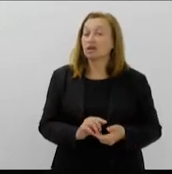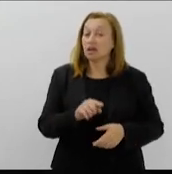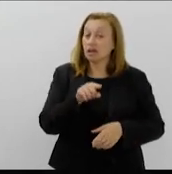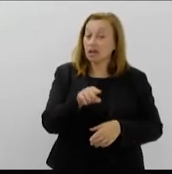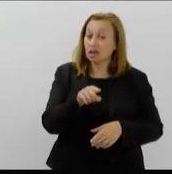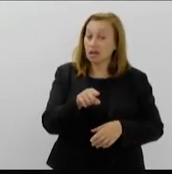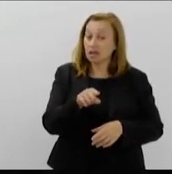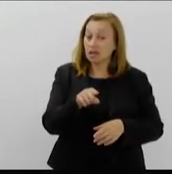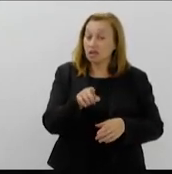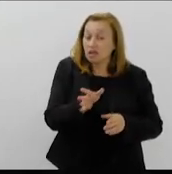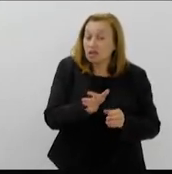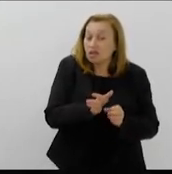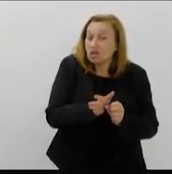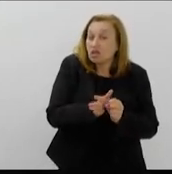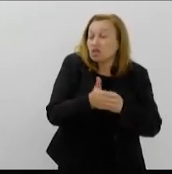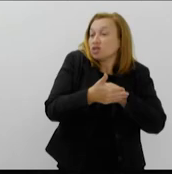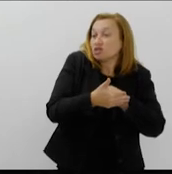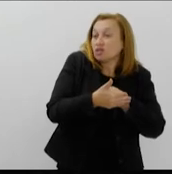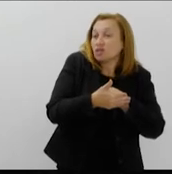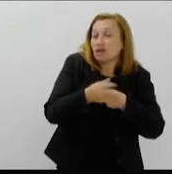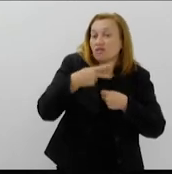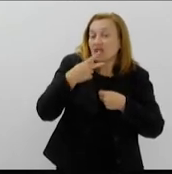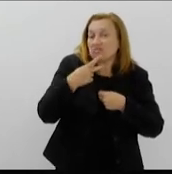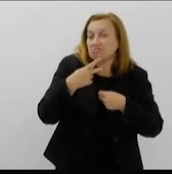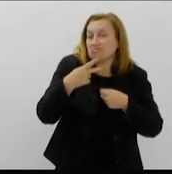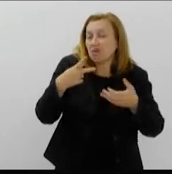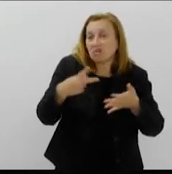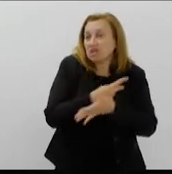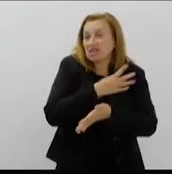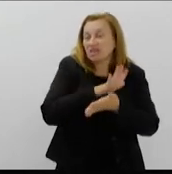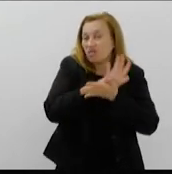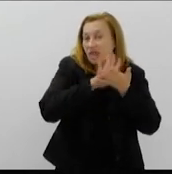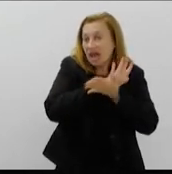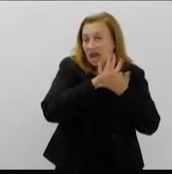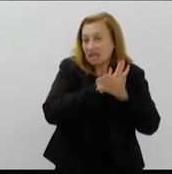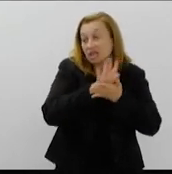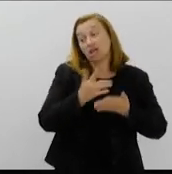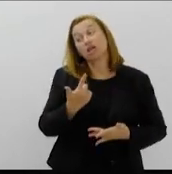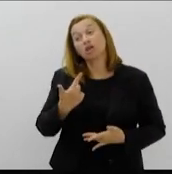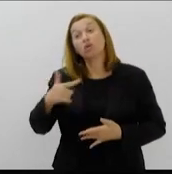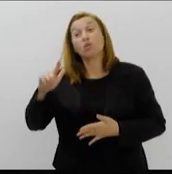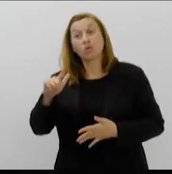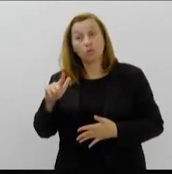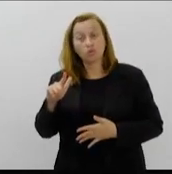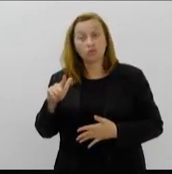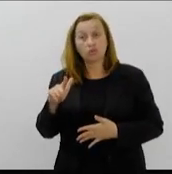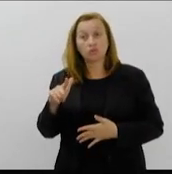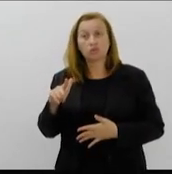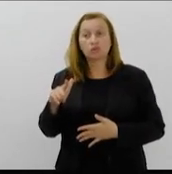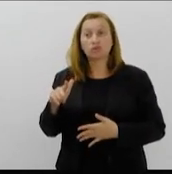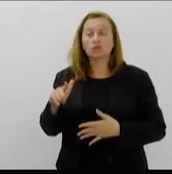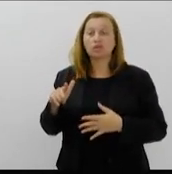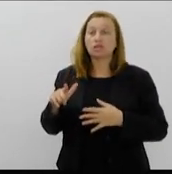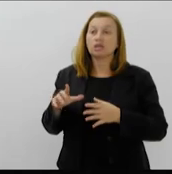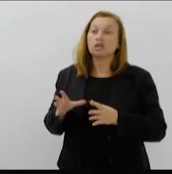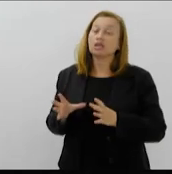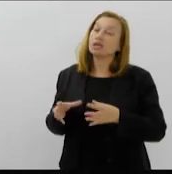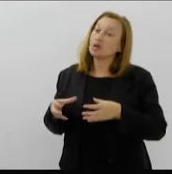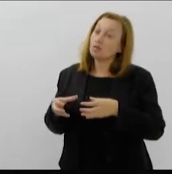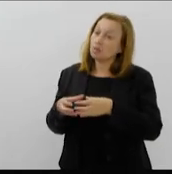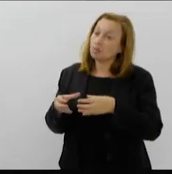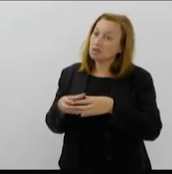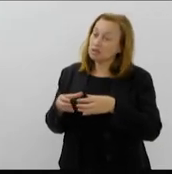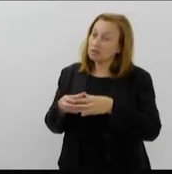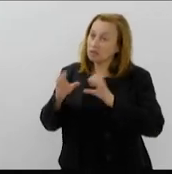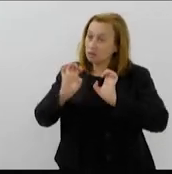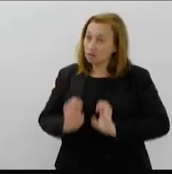pano, que dizem que não aconteceu nada, e aqueles que efetivamente abrem comissão de ética em menos